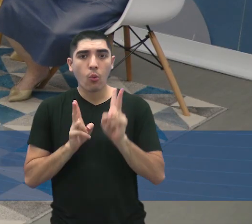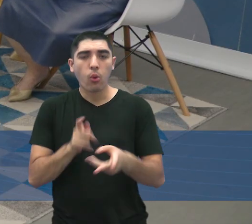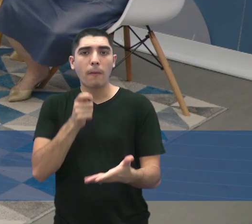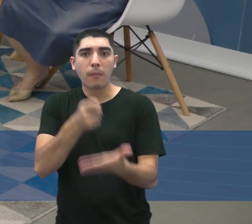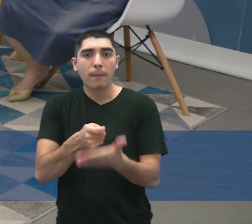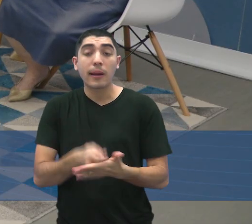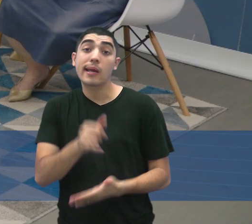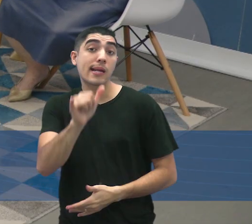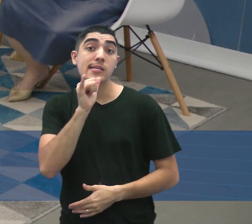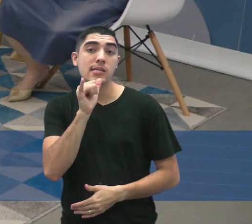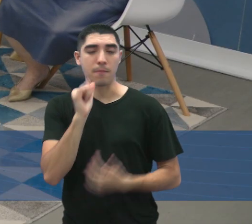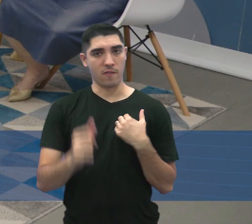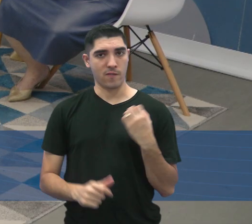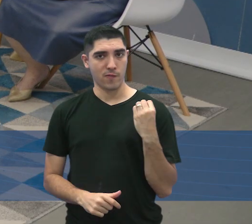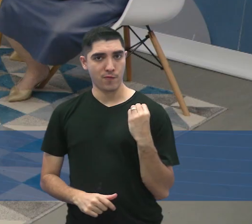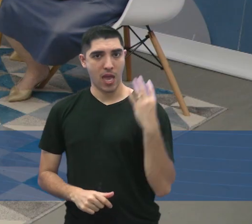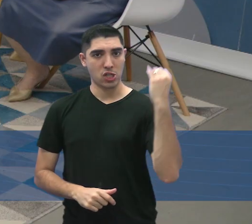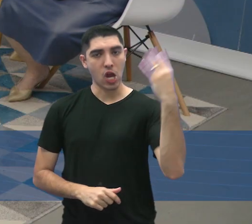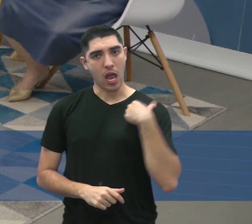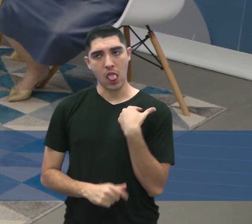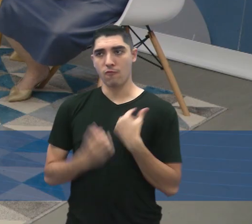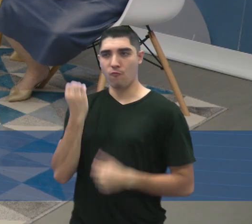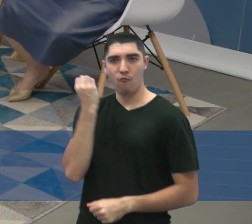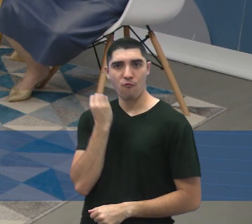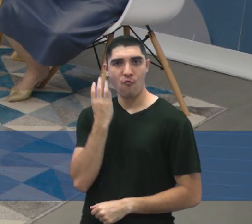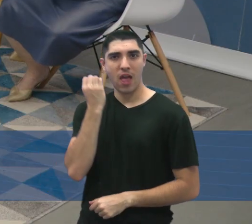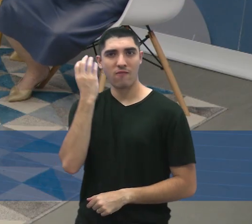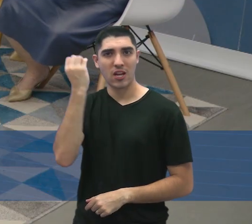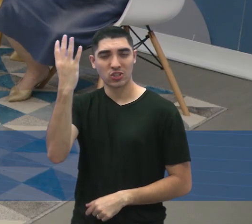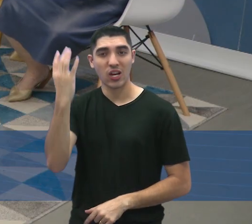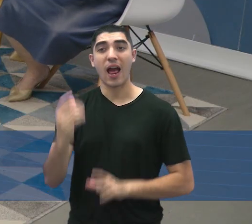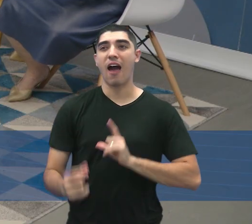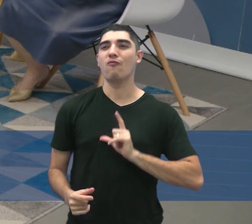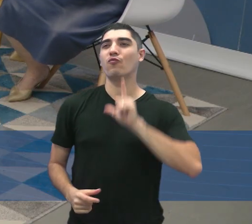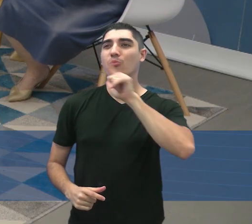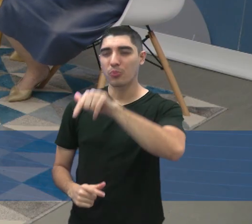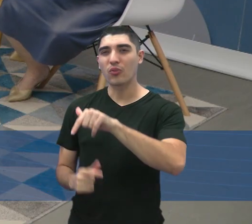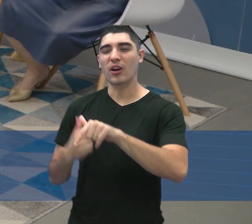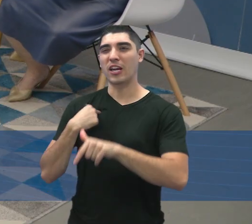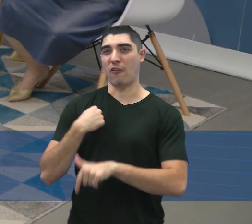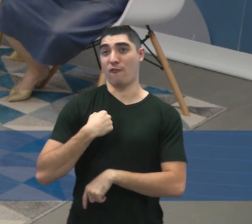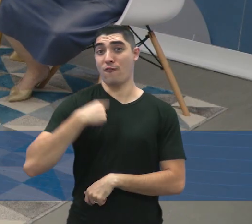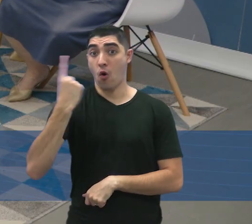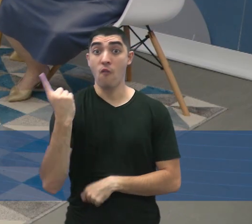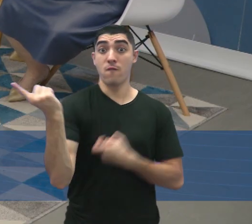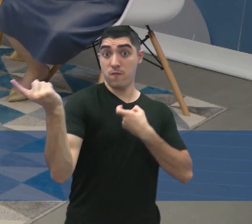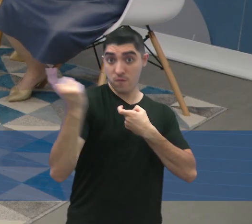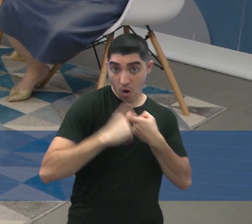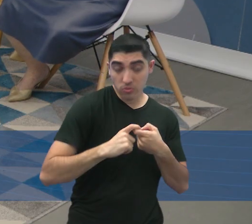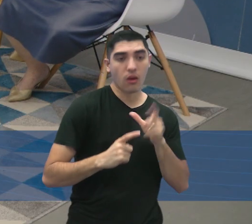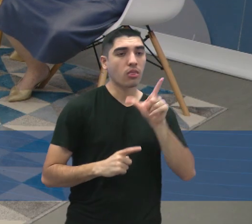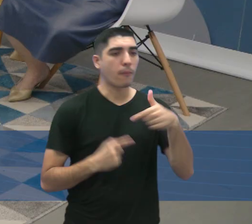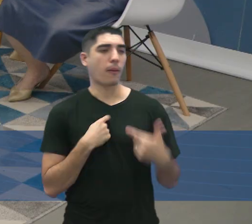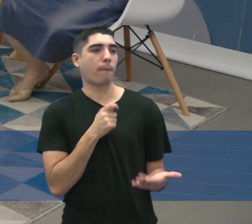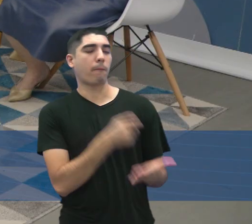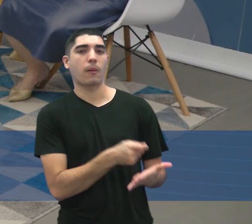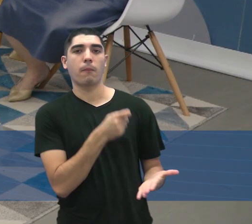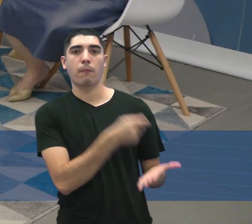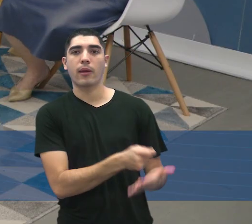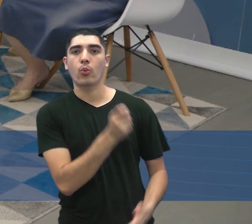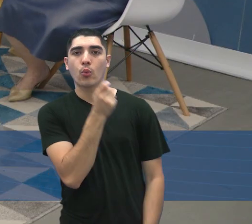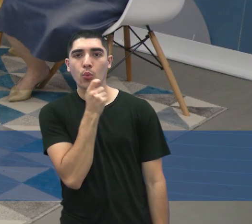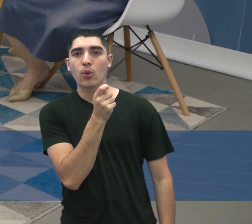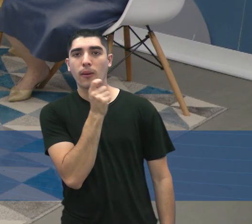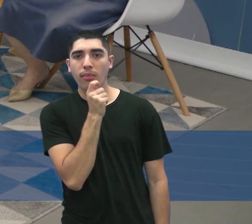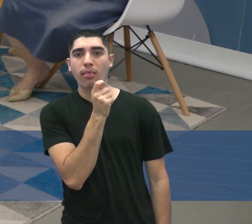Viagem, por exemplo, fazer uma viagem. Você faz uma viagem e pagar depois, né? É a coisa mais triste que tem. Quer desestressar?